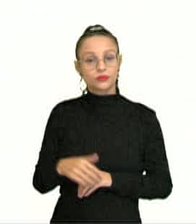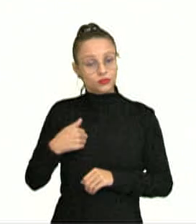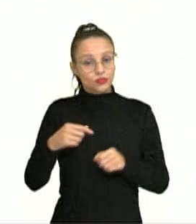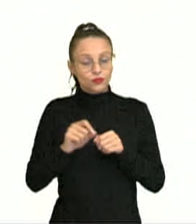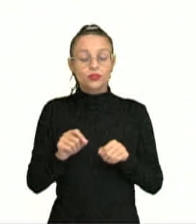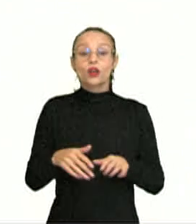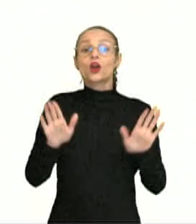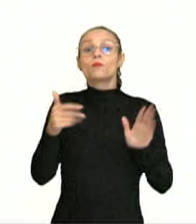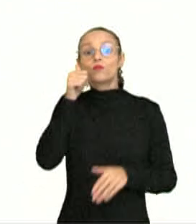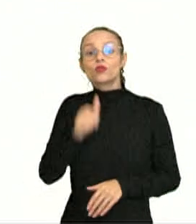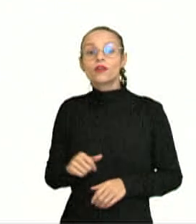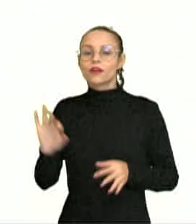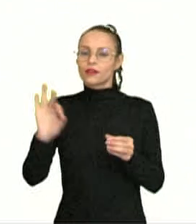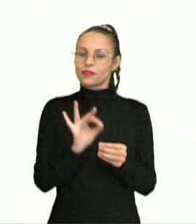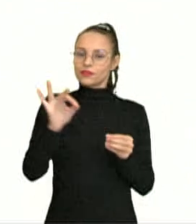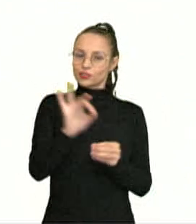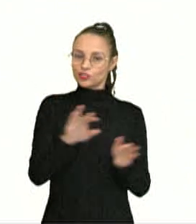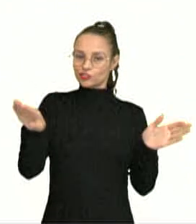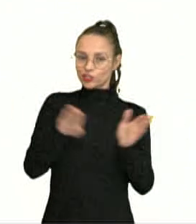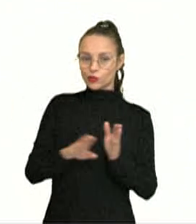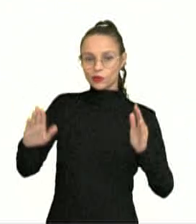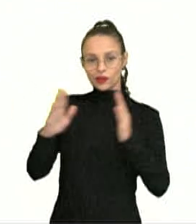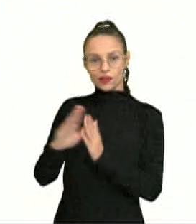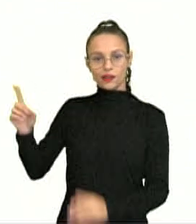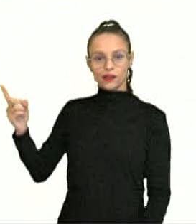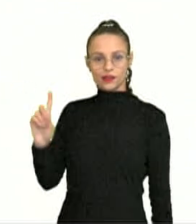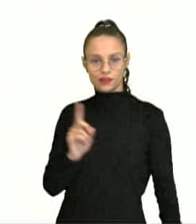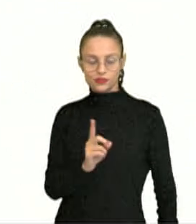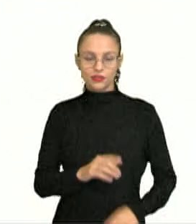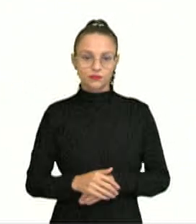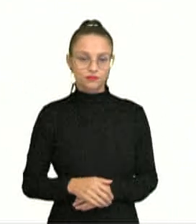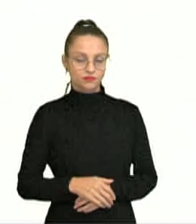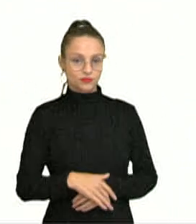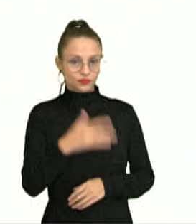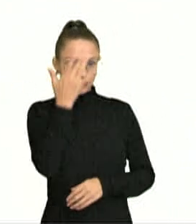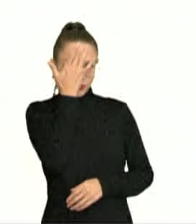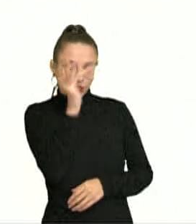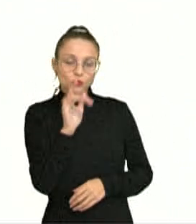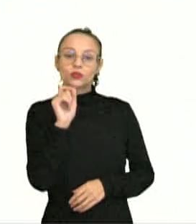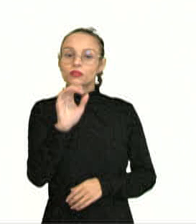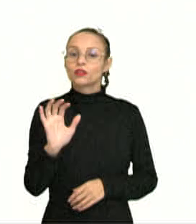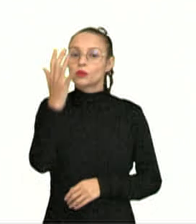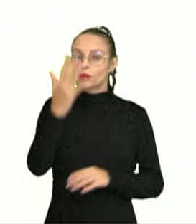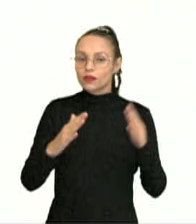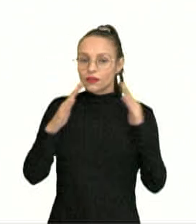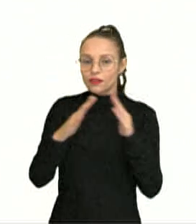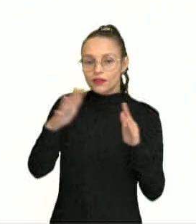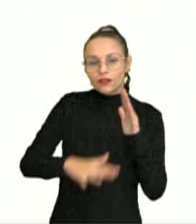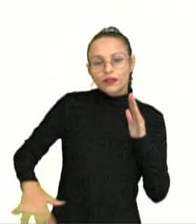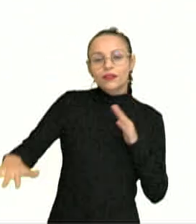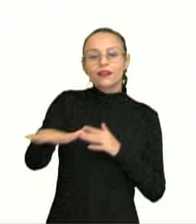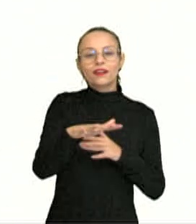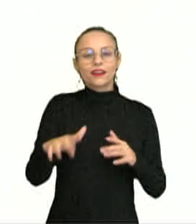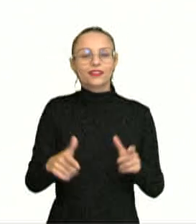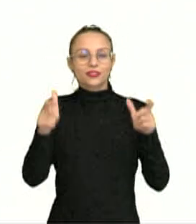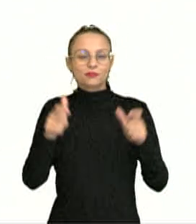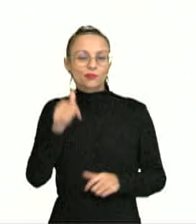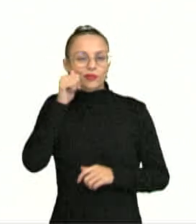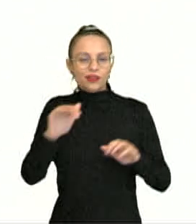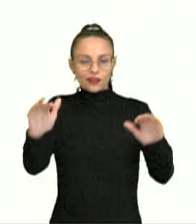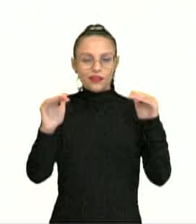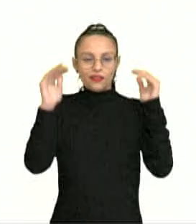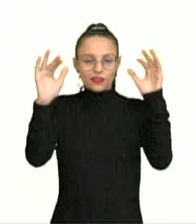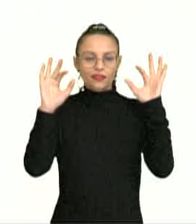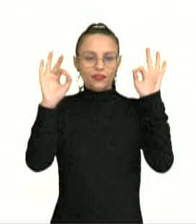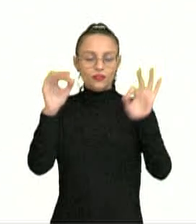costureira chegou à casa da baronesa. Não sei se disse que isto se passava na casa de uma baronesa. Nesse